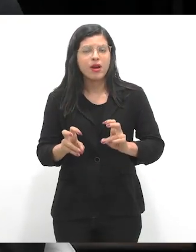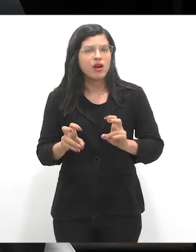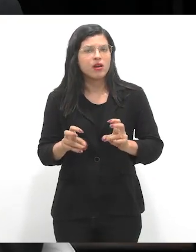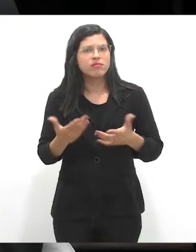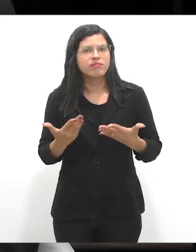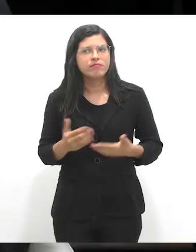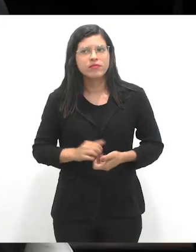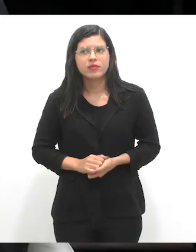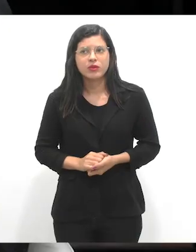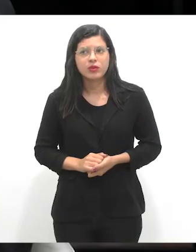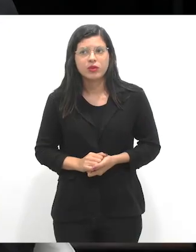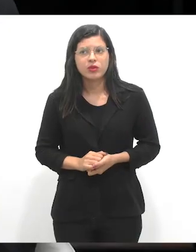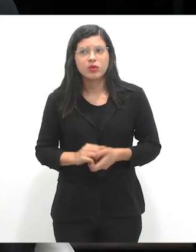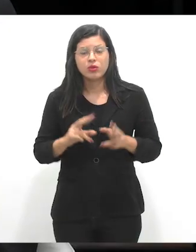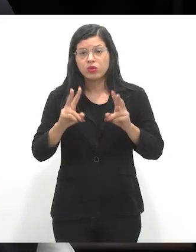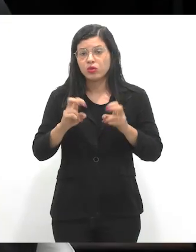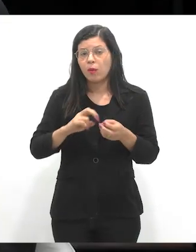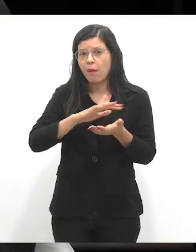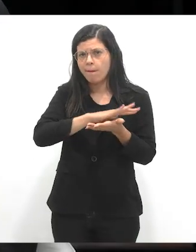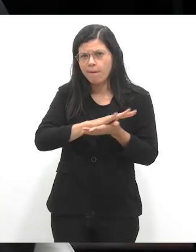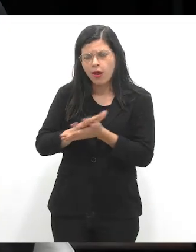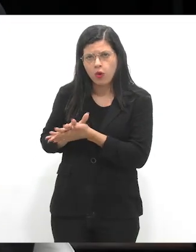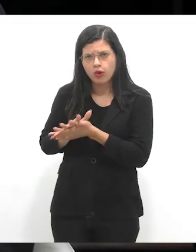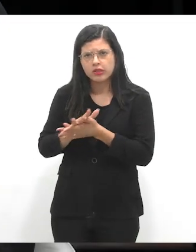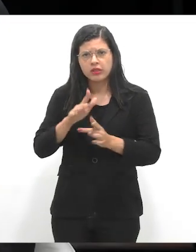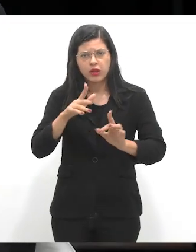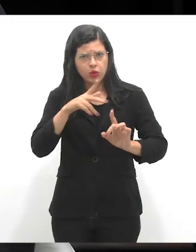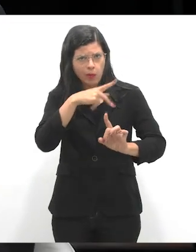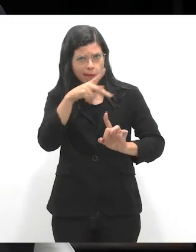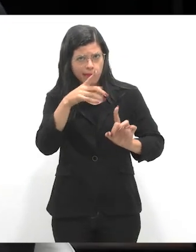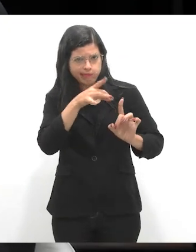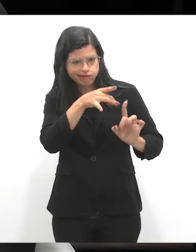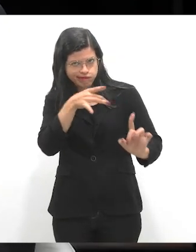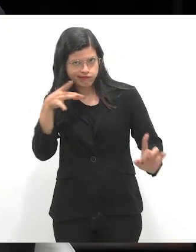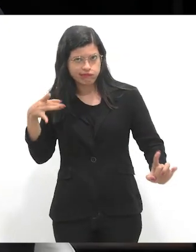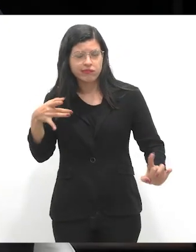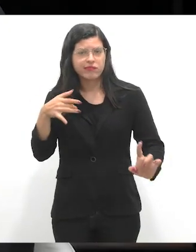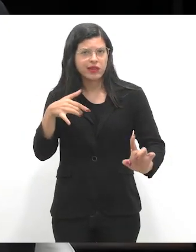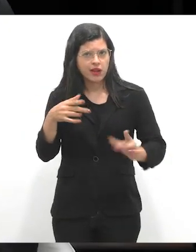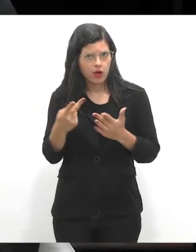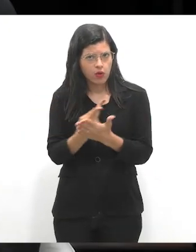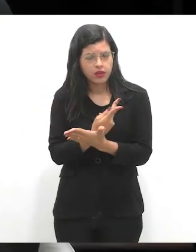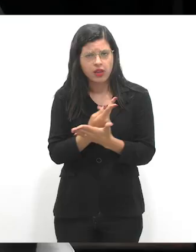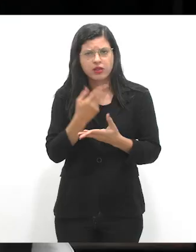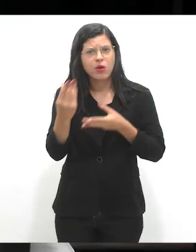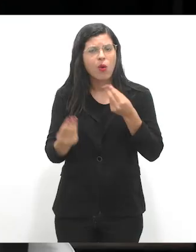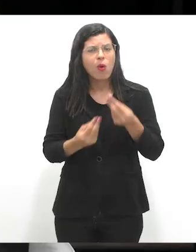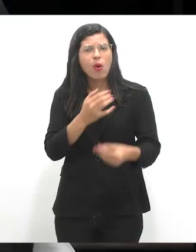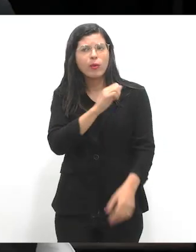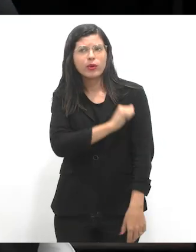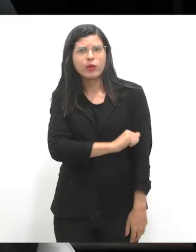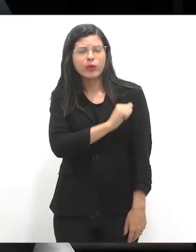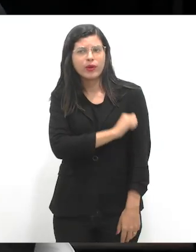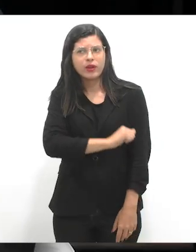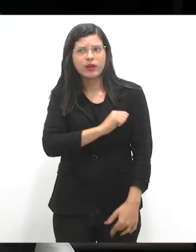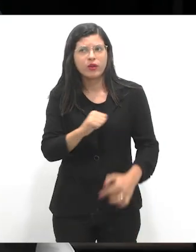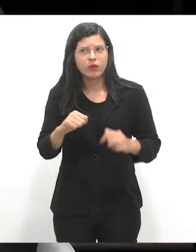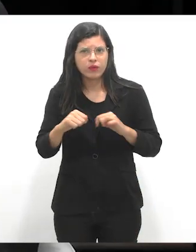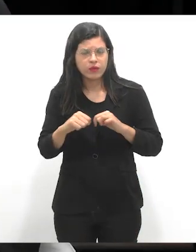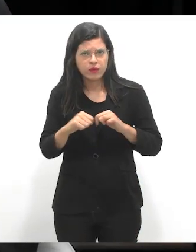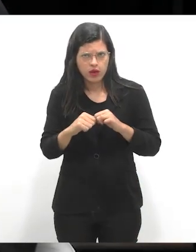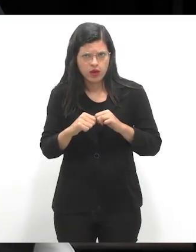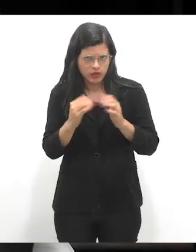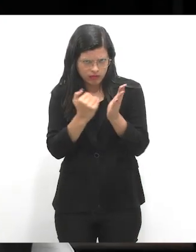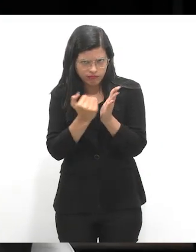é a questão do rol dos preconceitos, a xenofobia, né? A discriminação. Como é que o Rio de Janeiro lida com